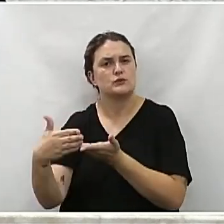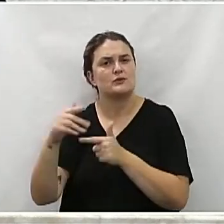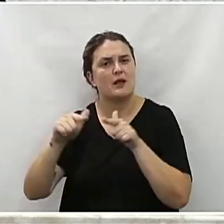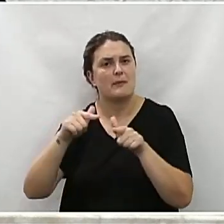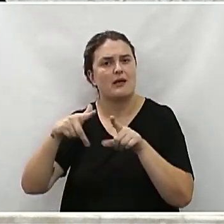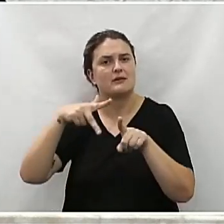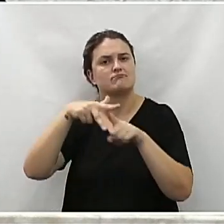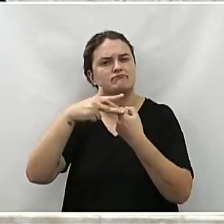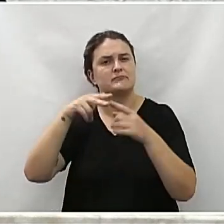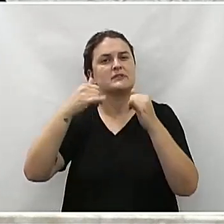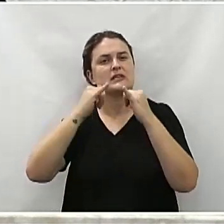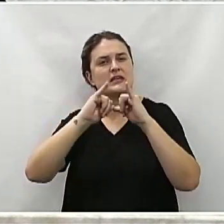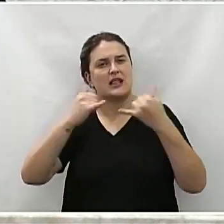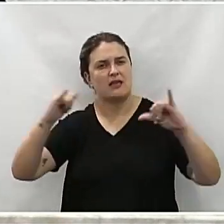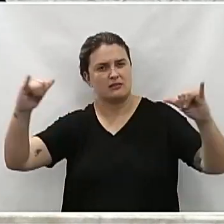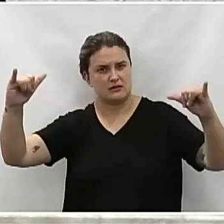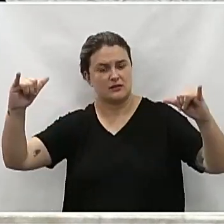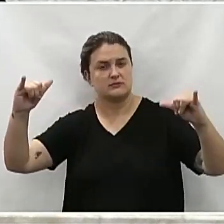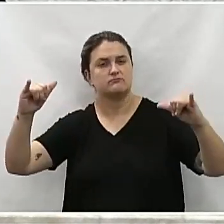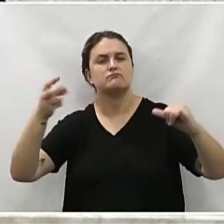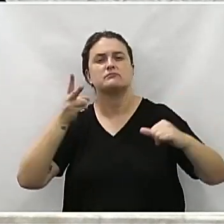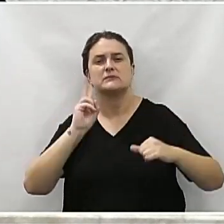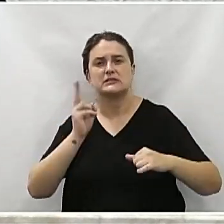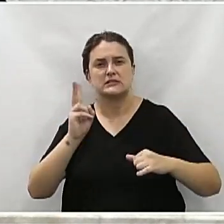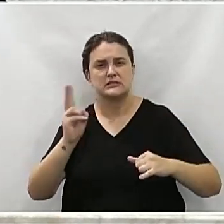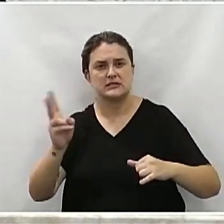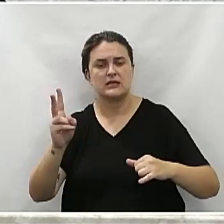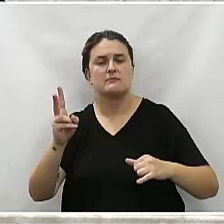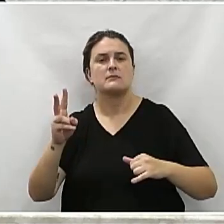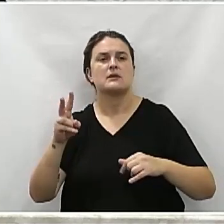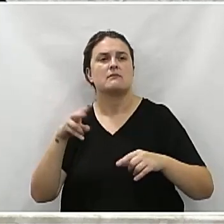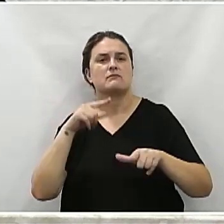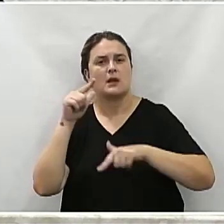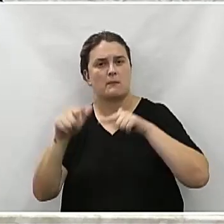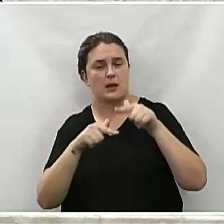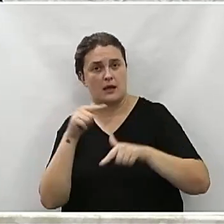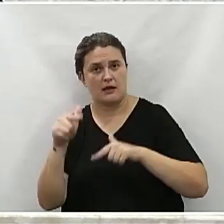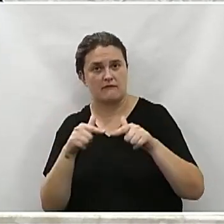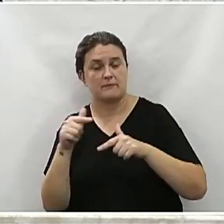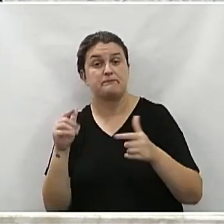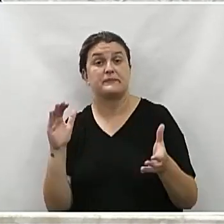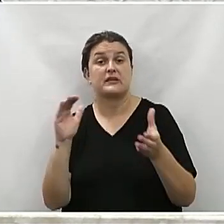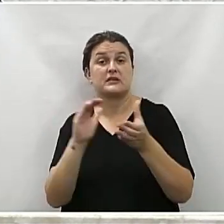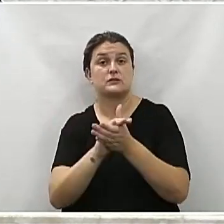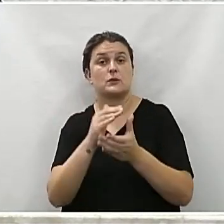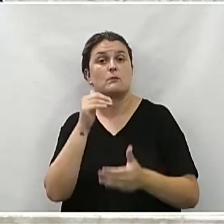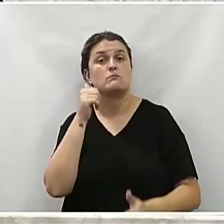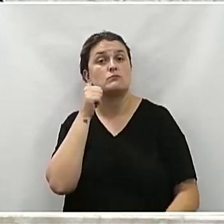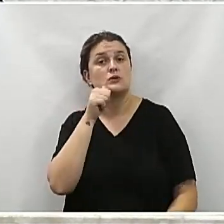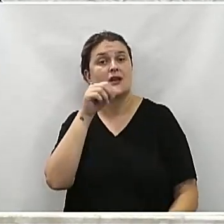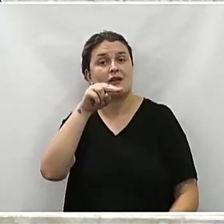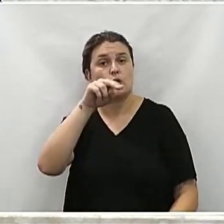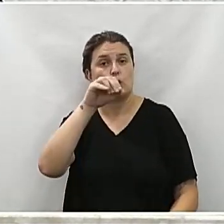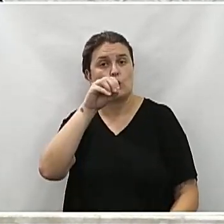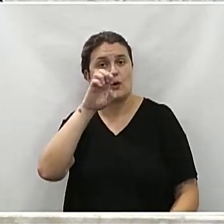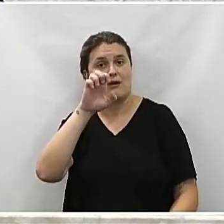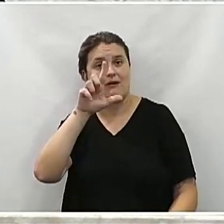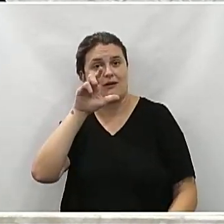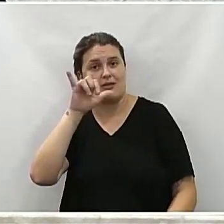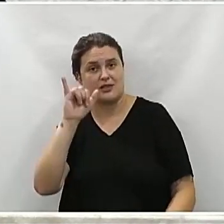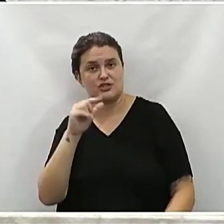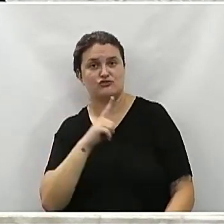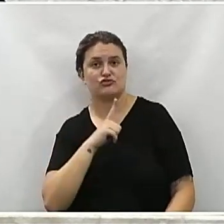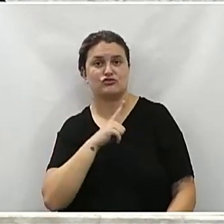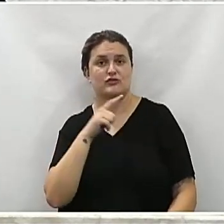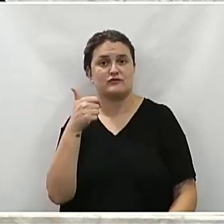eletricista, mostrando sua habilidade e dedicação ao seu ofício. Ele se casou com Noeli Gregório Saraiva, aos 25